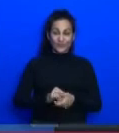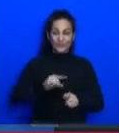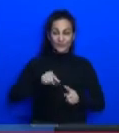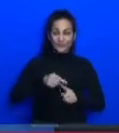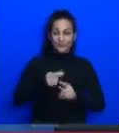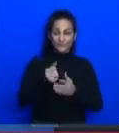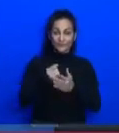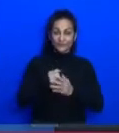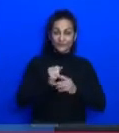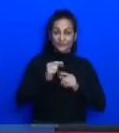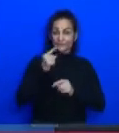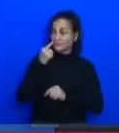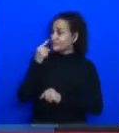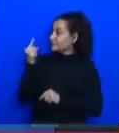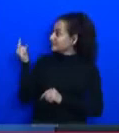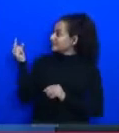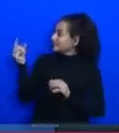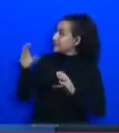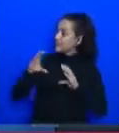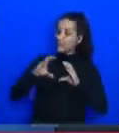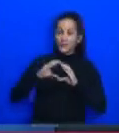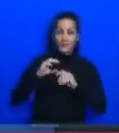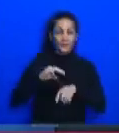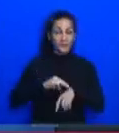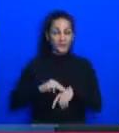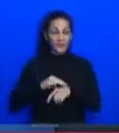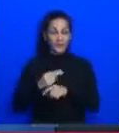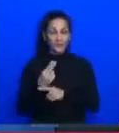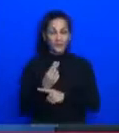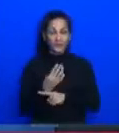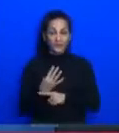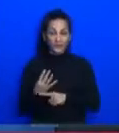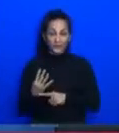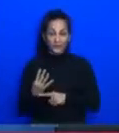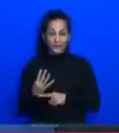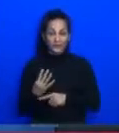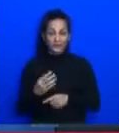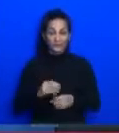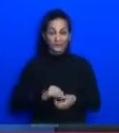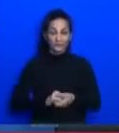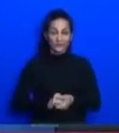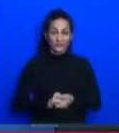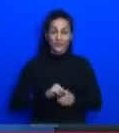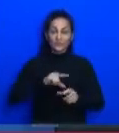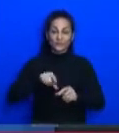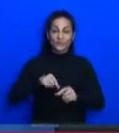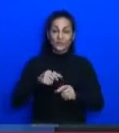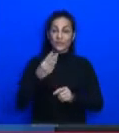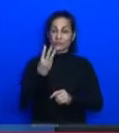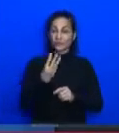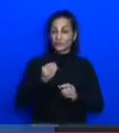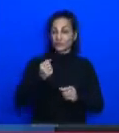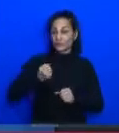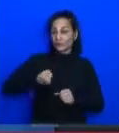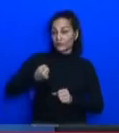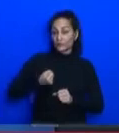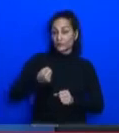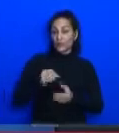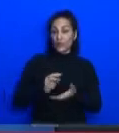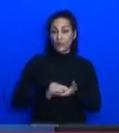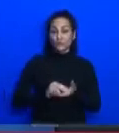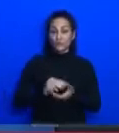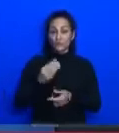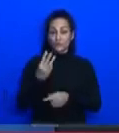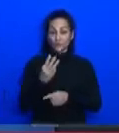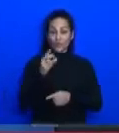Mais um número chegando, bola marrom 24, marrom 24. Foram sorteados 3 números,